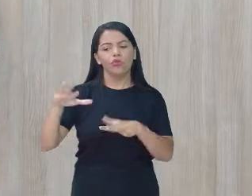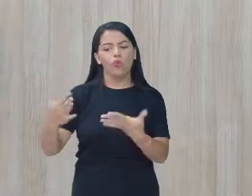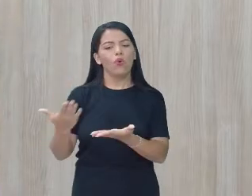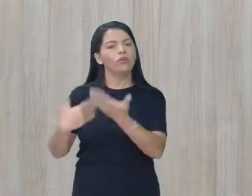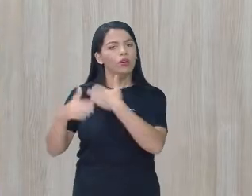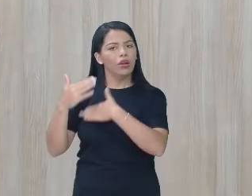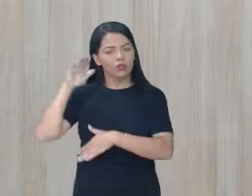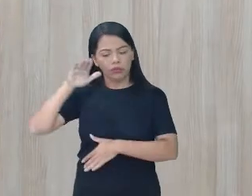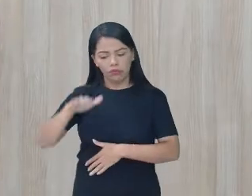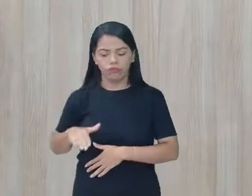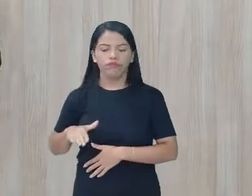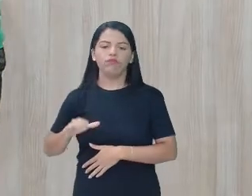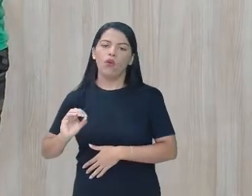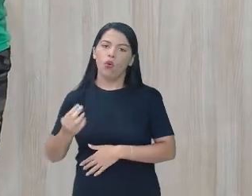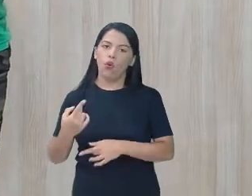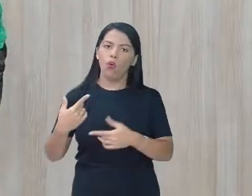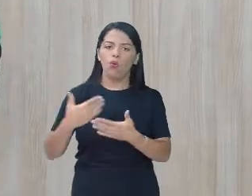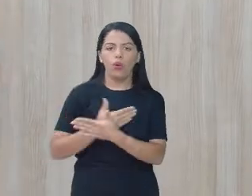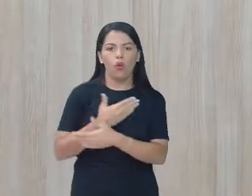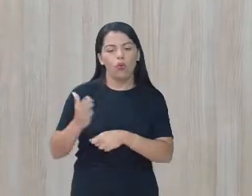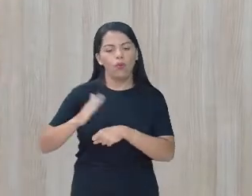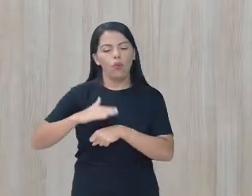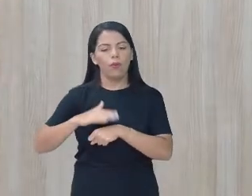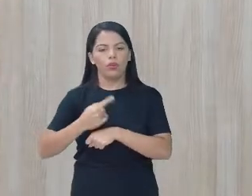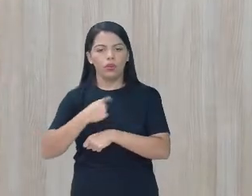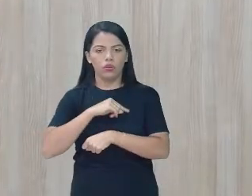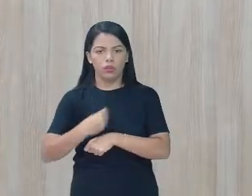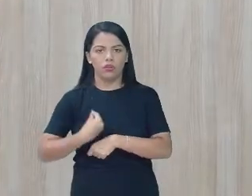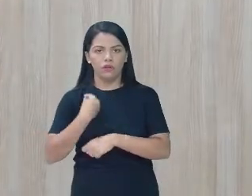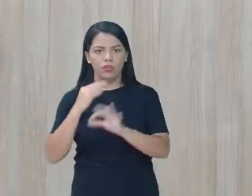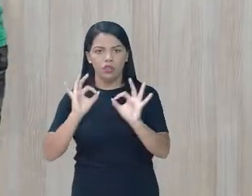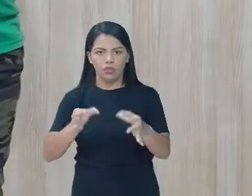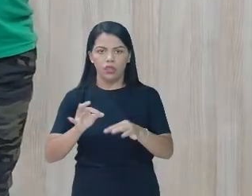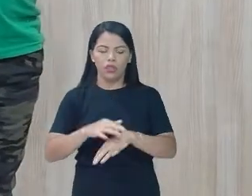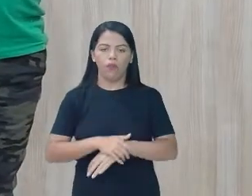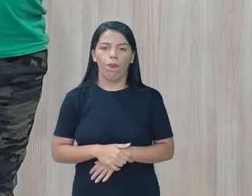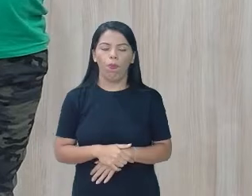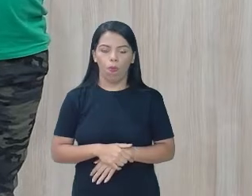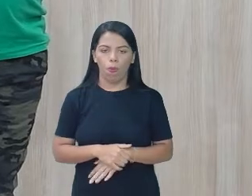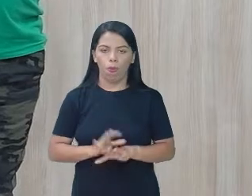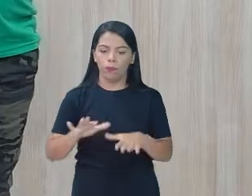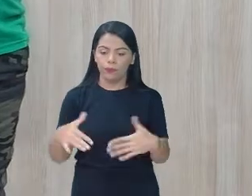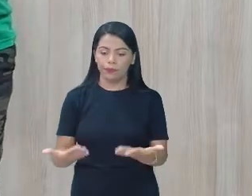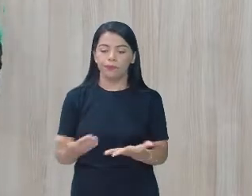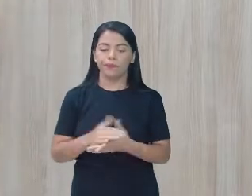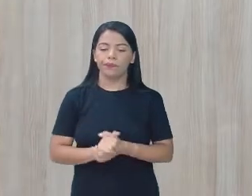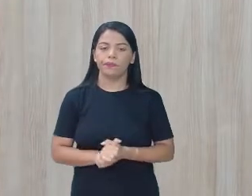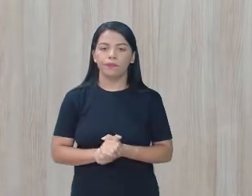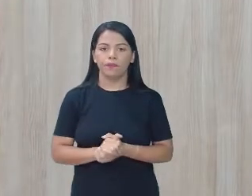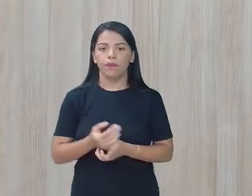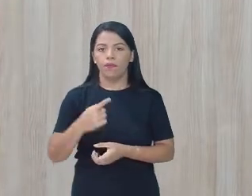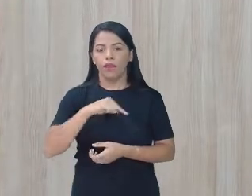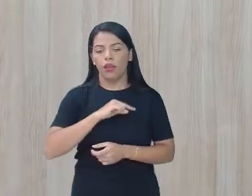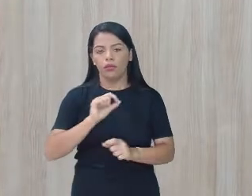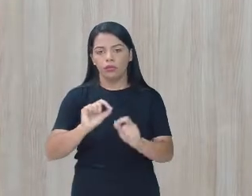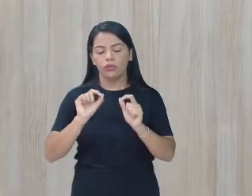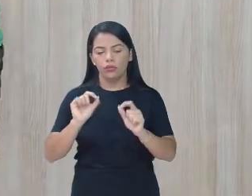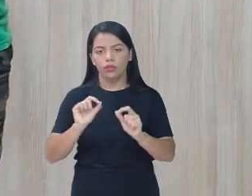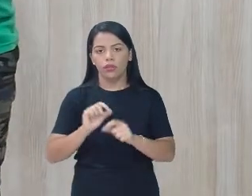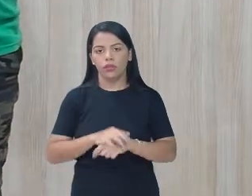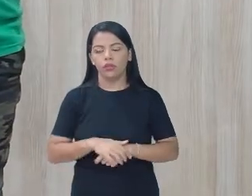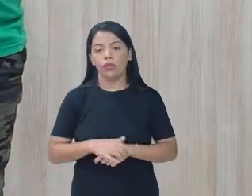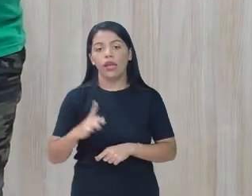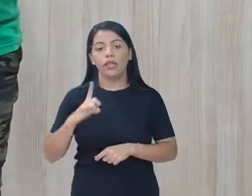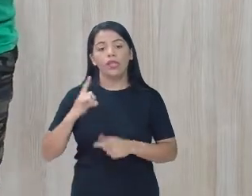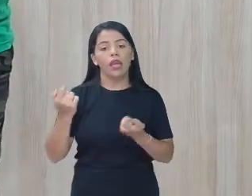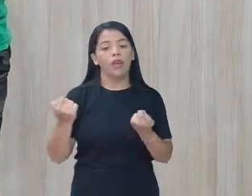era criança ou visitou em algum momento, né, da nossa vida. Então, nesse sentido, a gente, né,